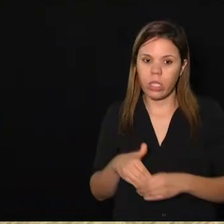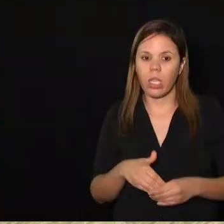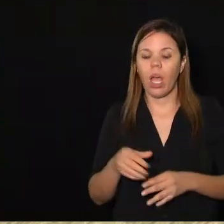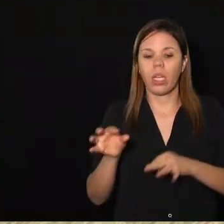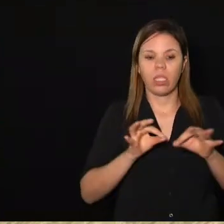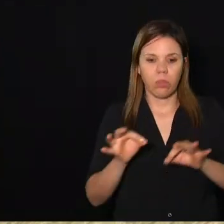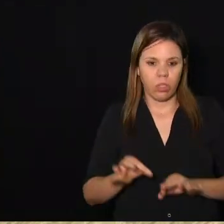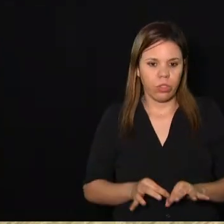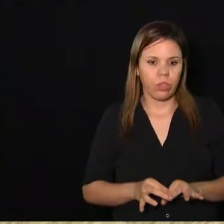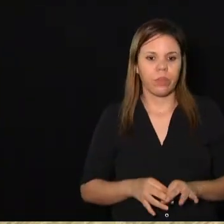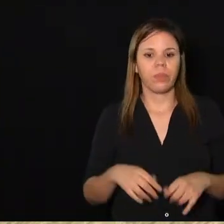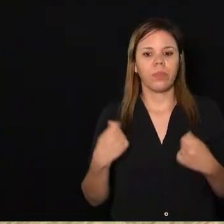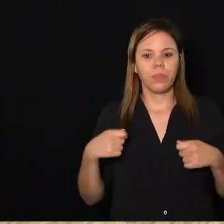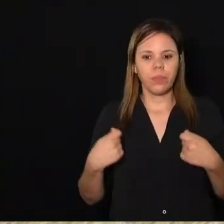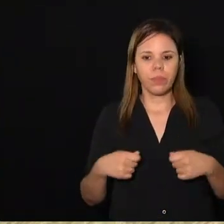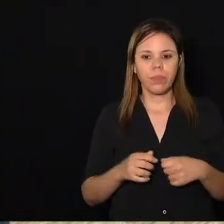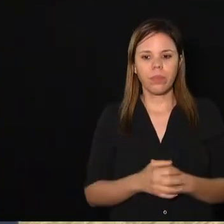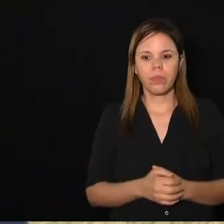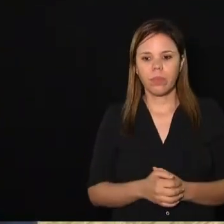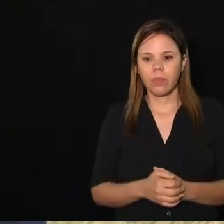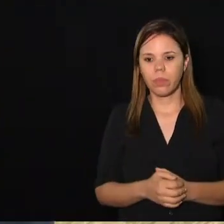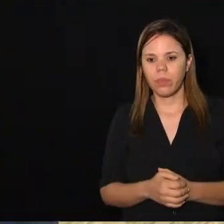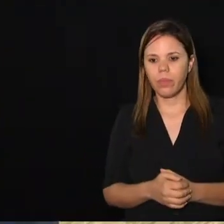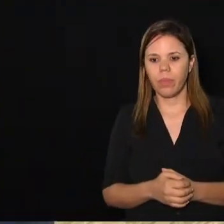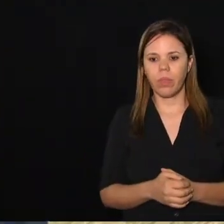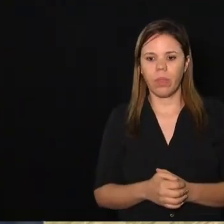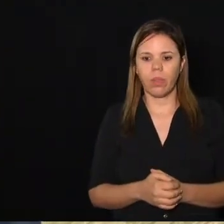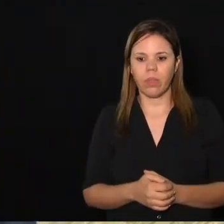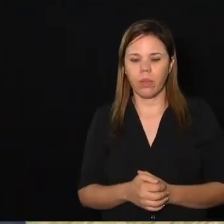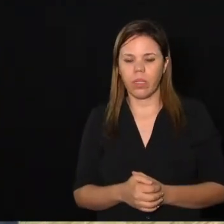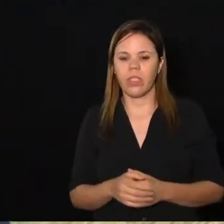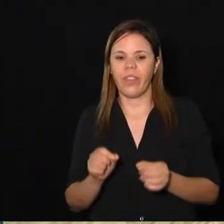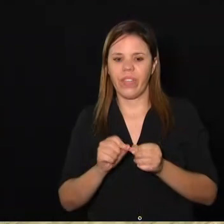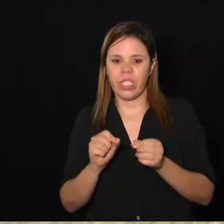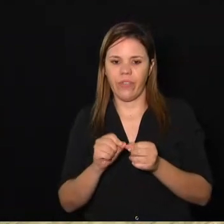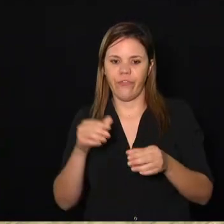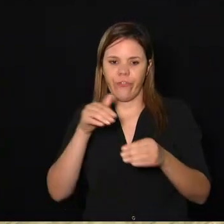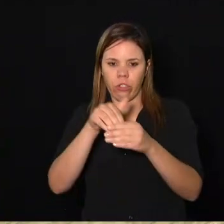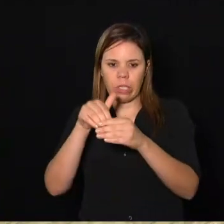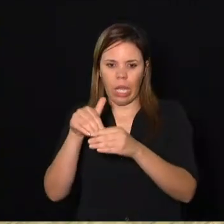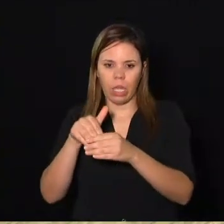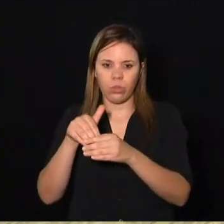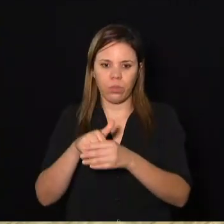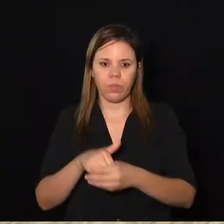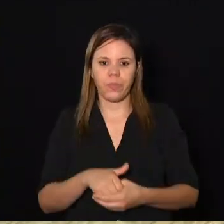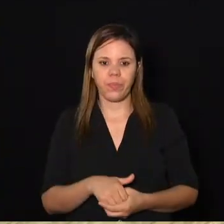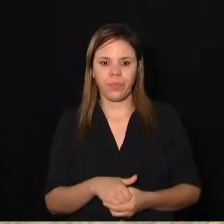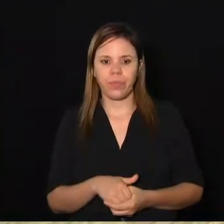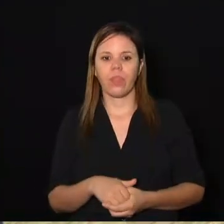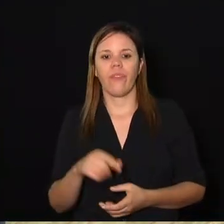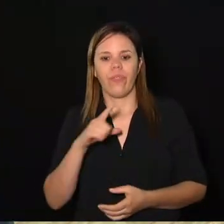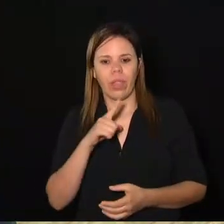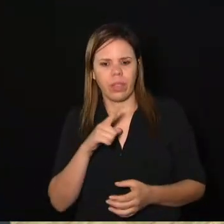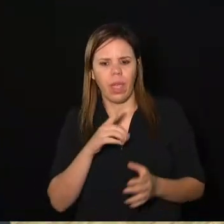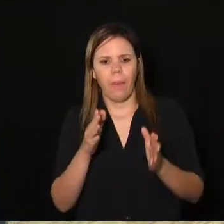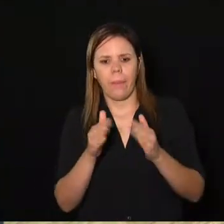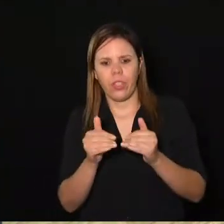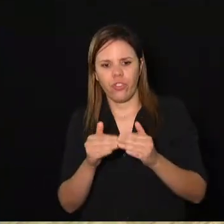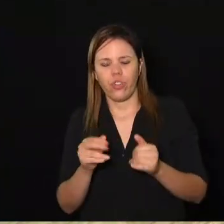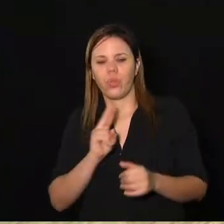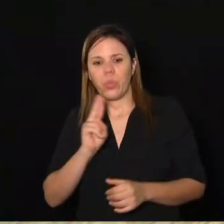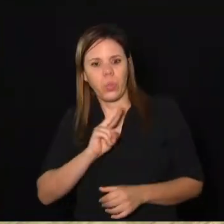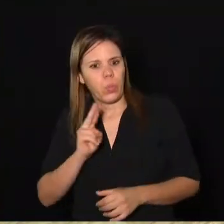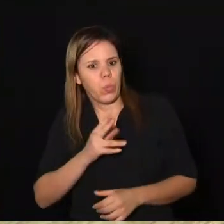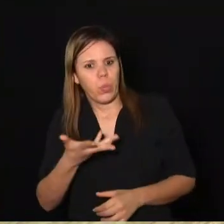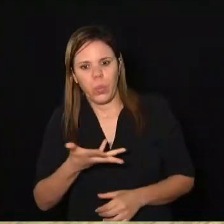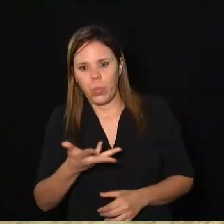o projeto está pronto pra ser votado. Vai agora, havendo pedido de urgência, que parece que já